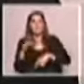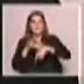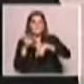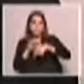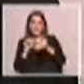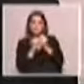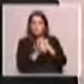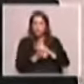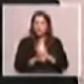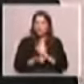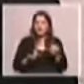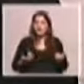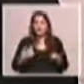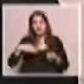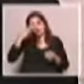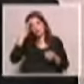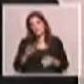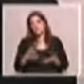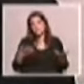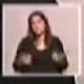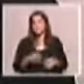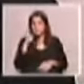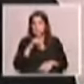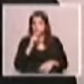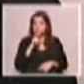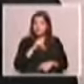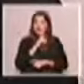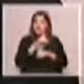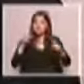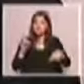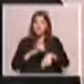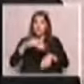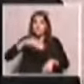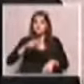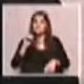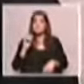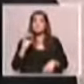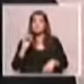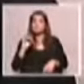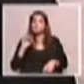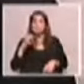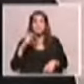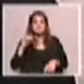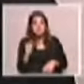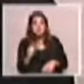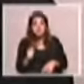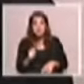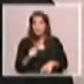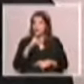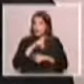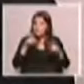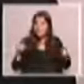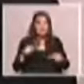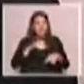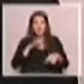muito estigmatizante. Portanto, sempre que temos a oportunidade de dizer que a psoríase é uma doença autoimune, que não é